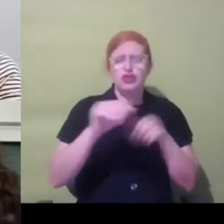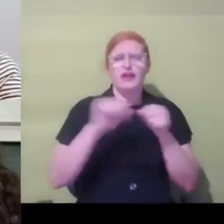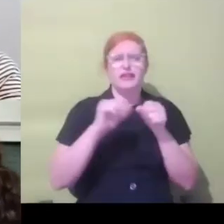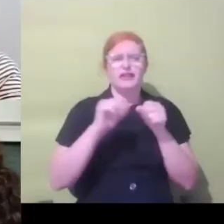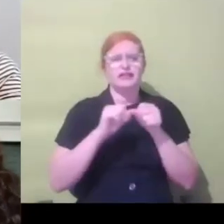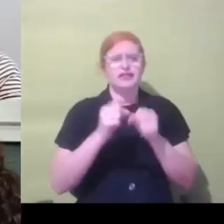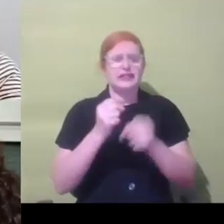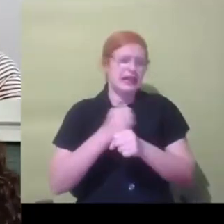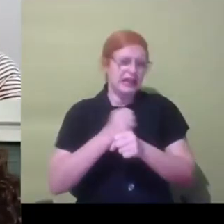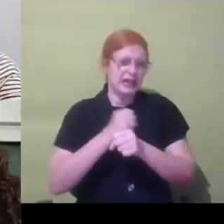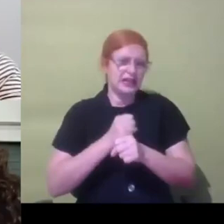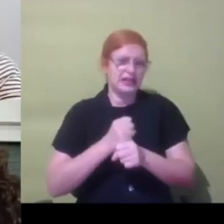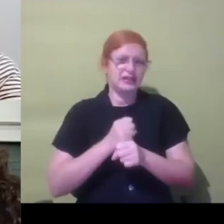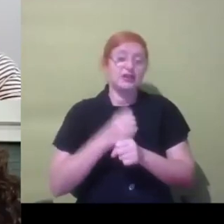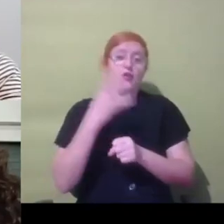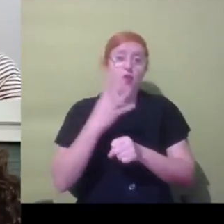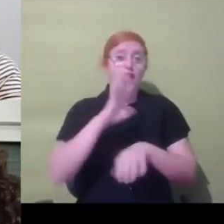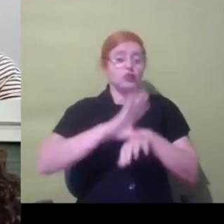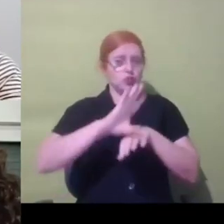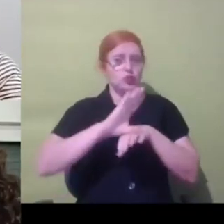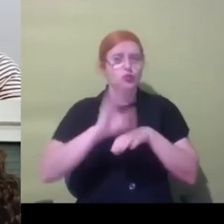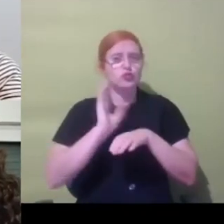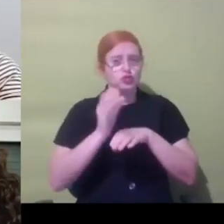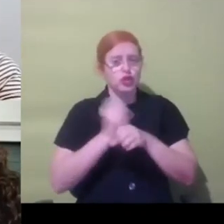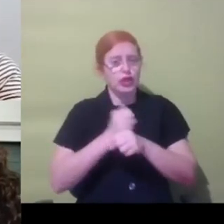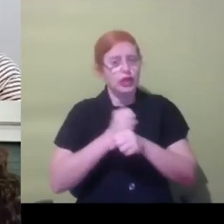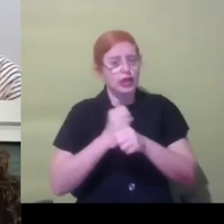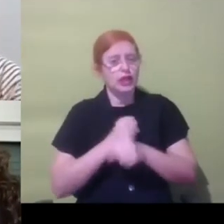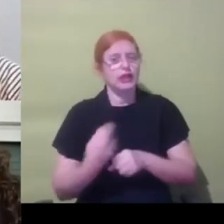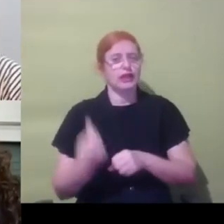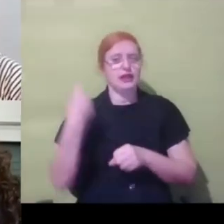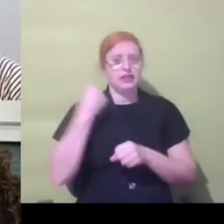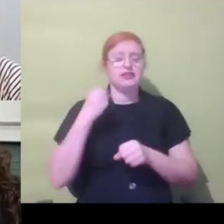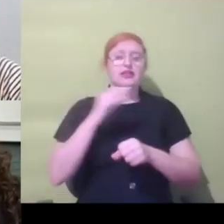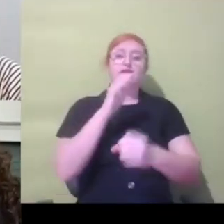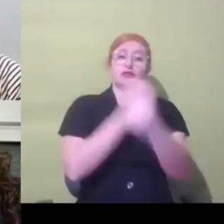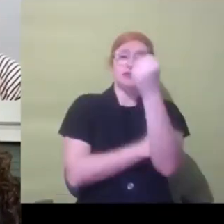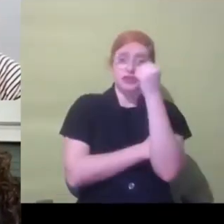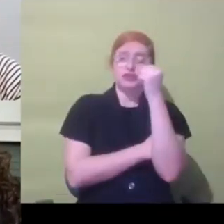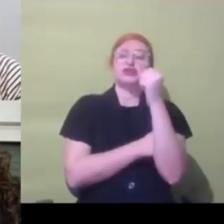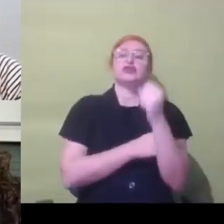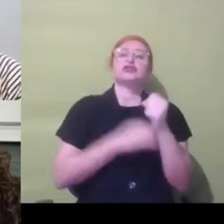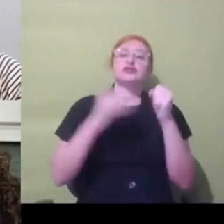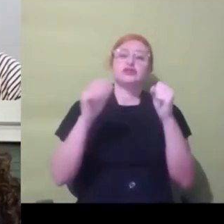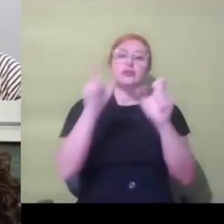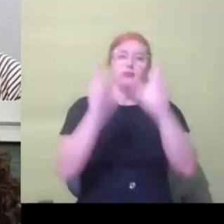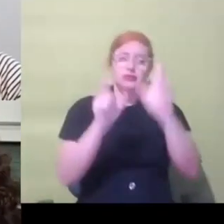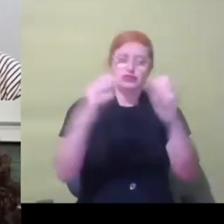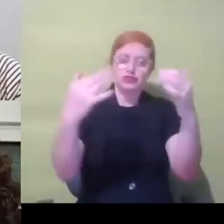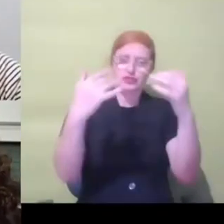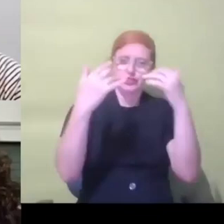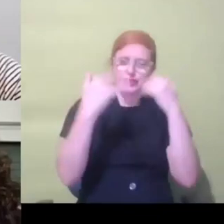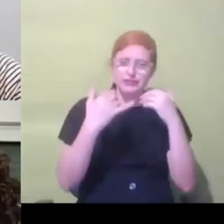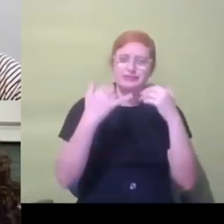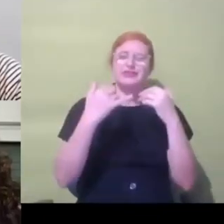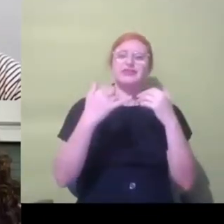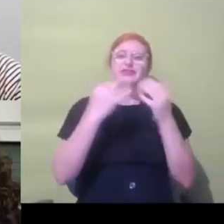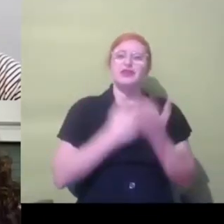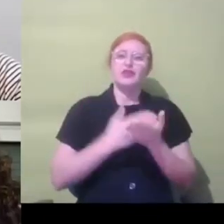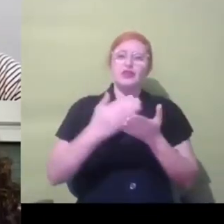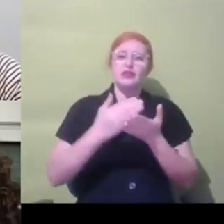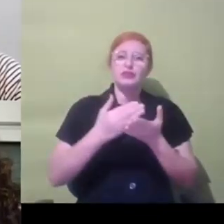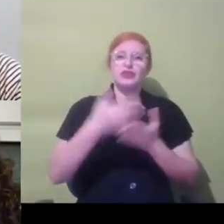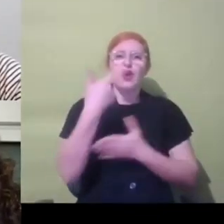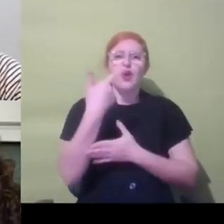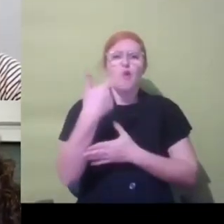anteriormente, quatro edições do curso, né? Feminismo com quem está chegando, que já foi realizada, e que a partir daí surgiram